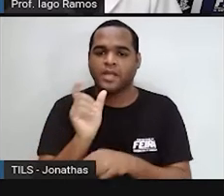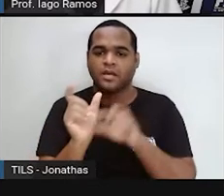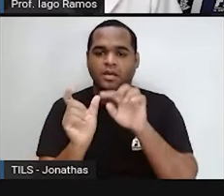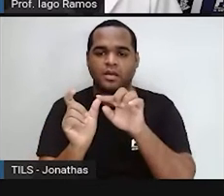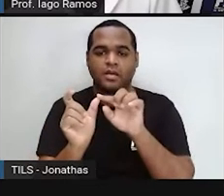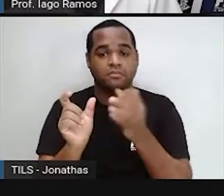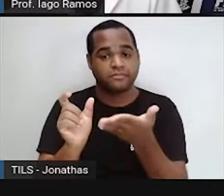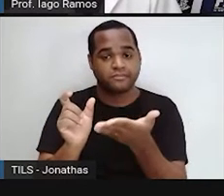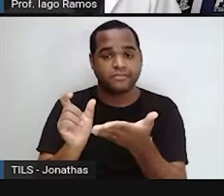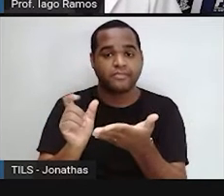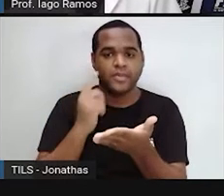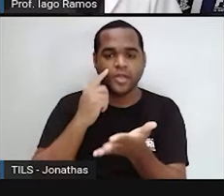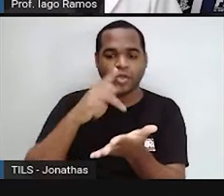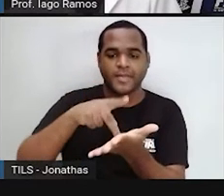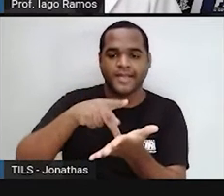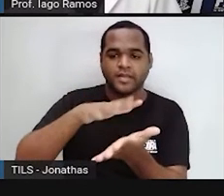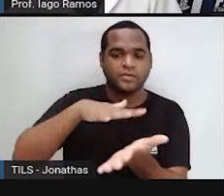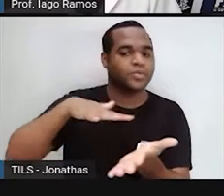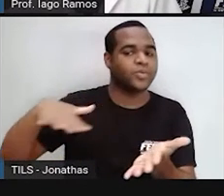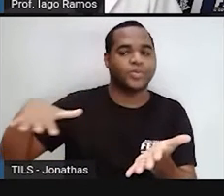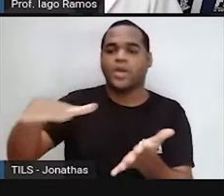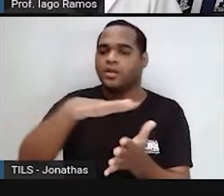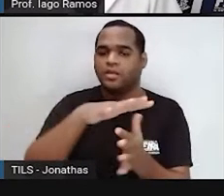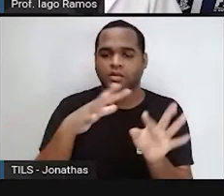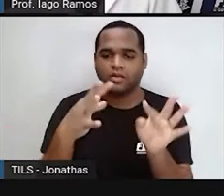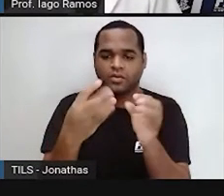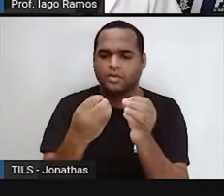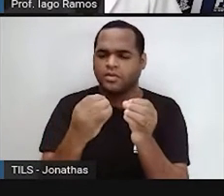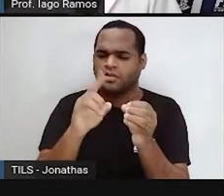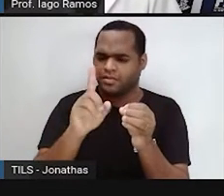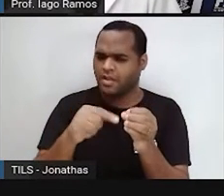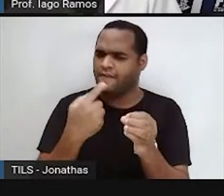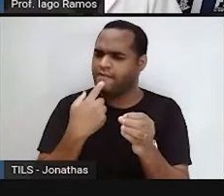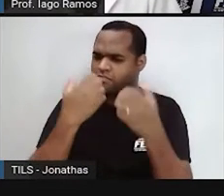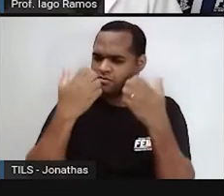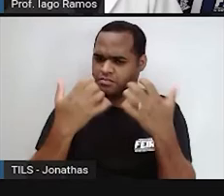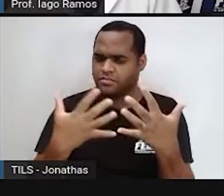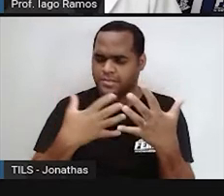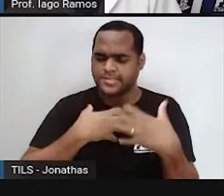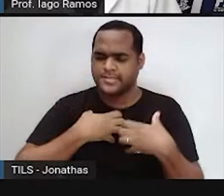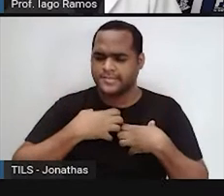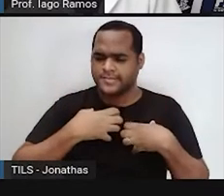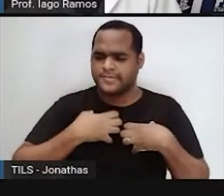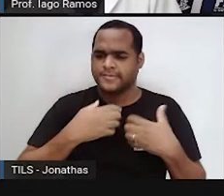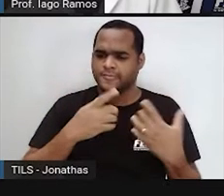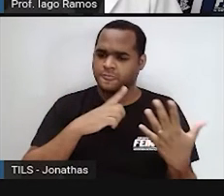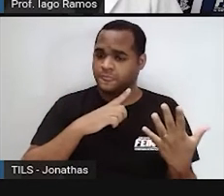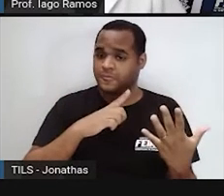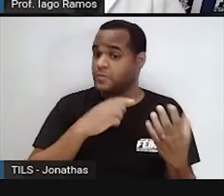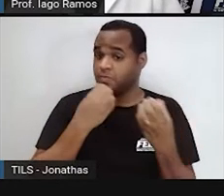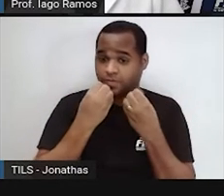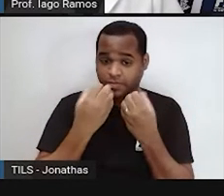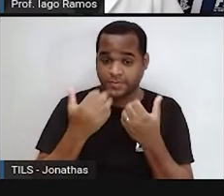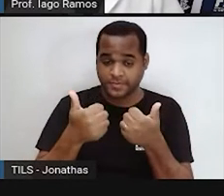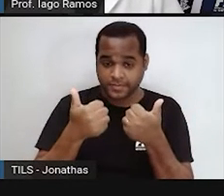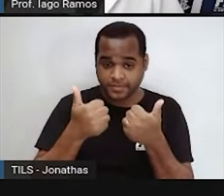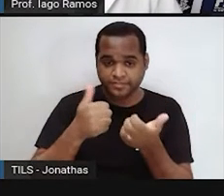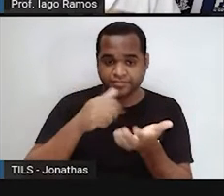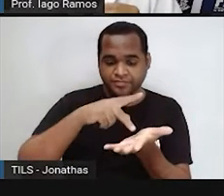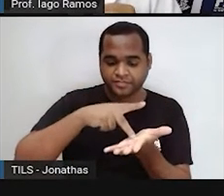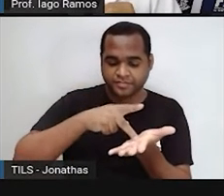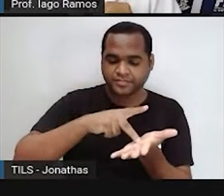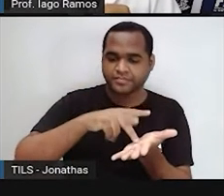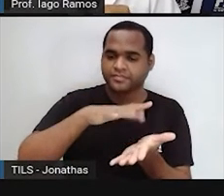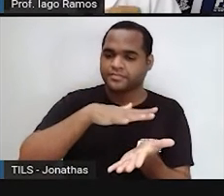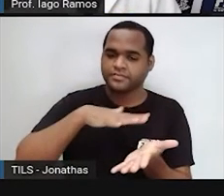a geometria está em toda parte e isso faz muito sentido não é verdade a geometria